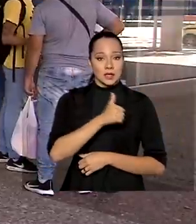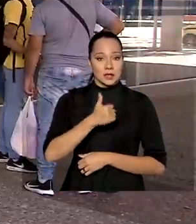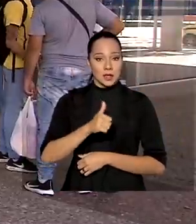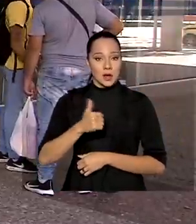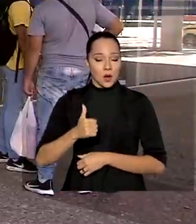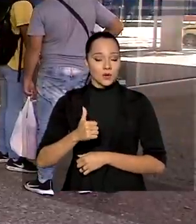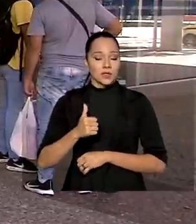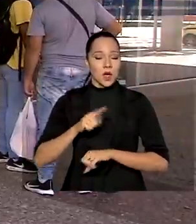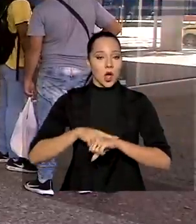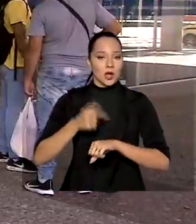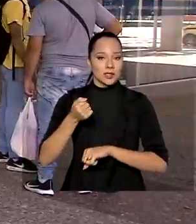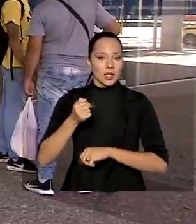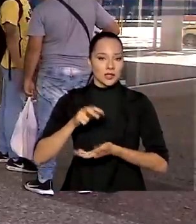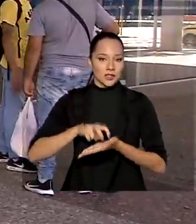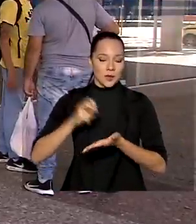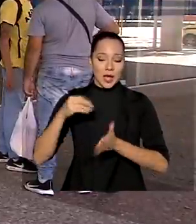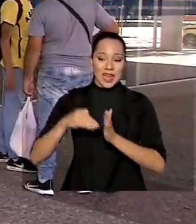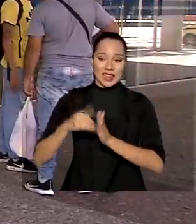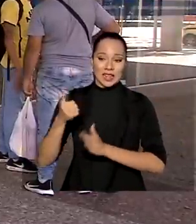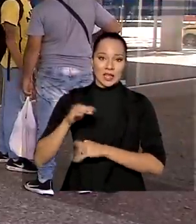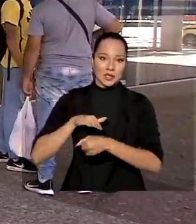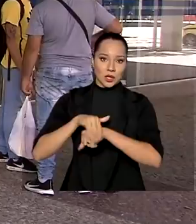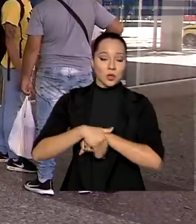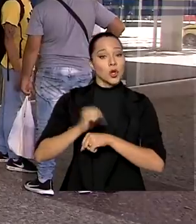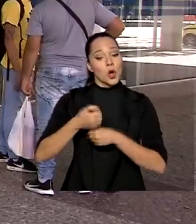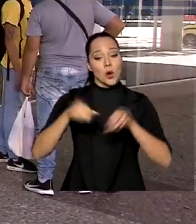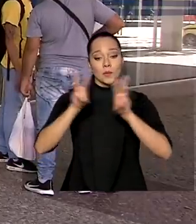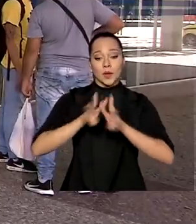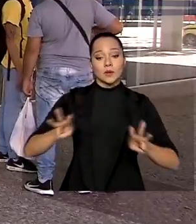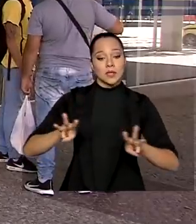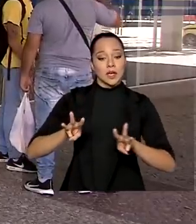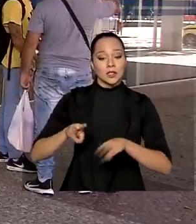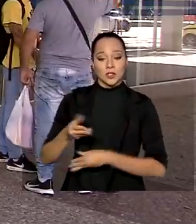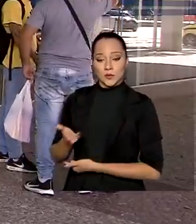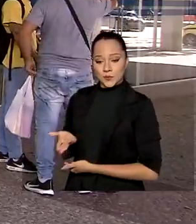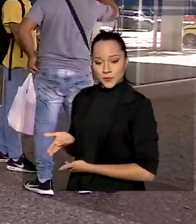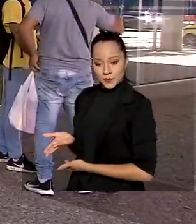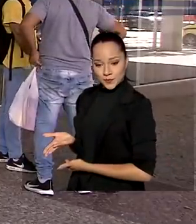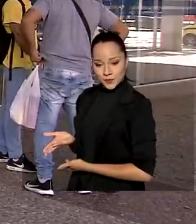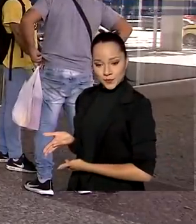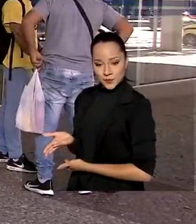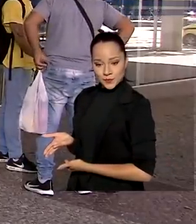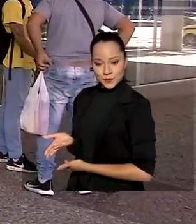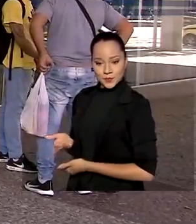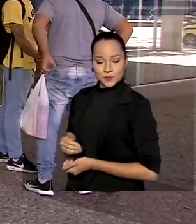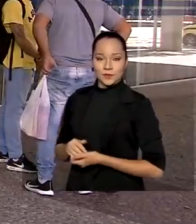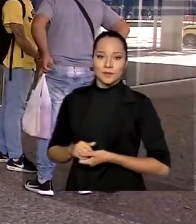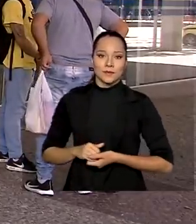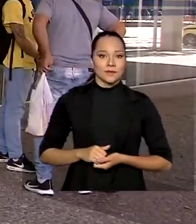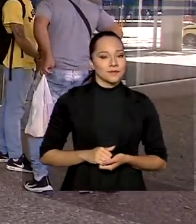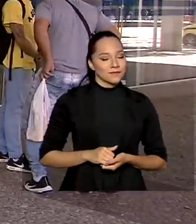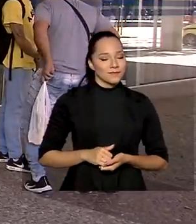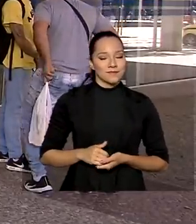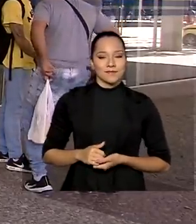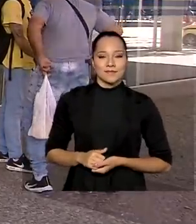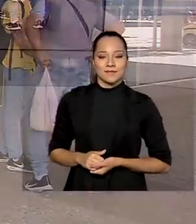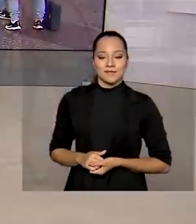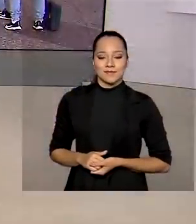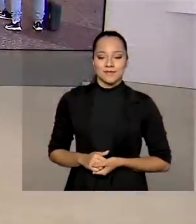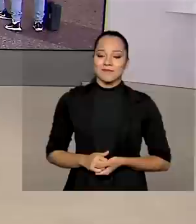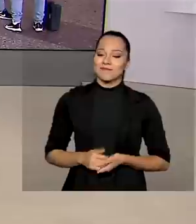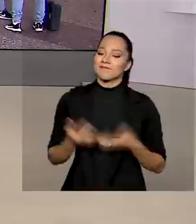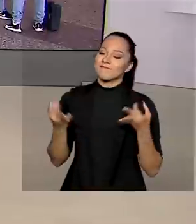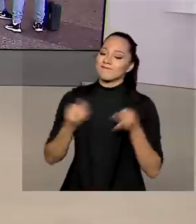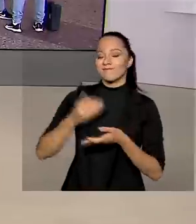entre sete horas da manhã e 10 horas da noite ou em o site auxílio. Caixa.gov.br é com você Renata